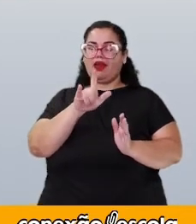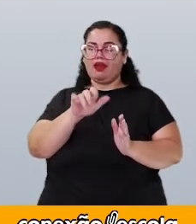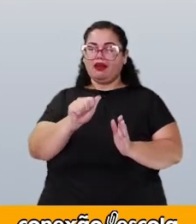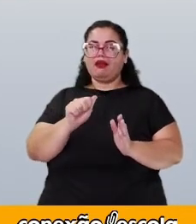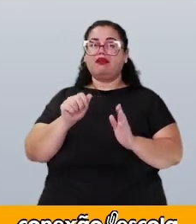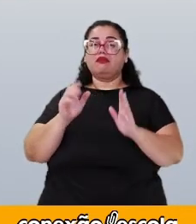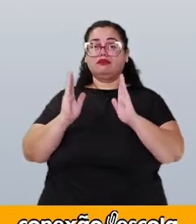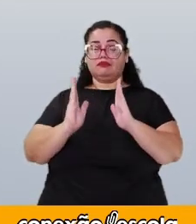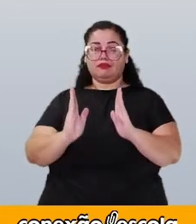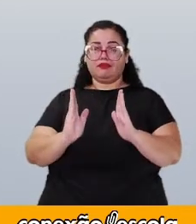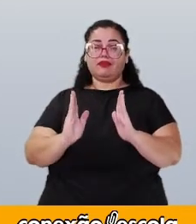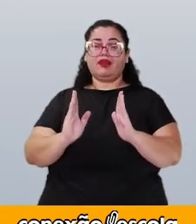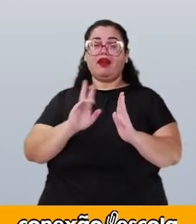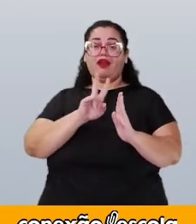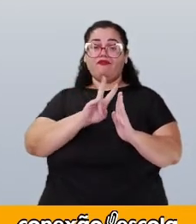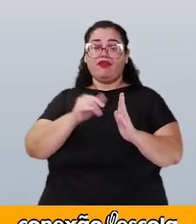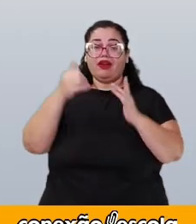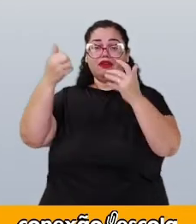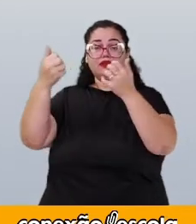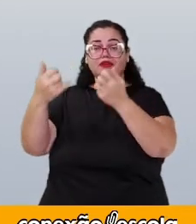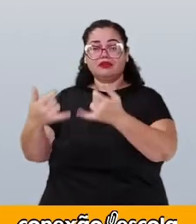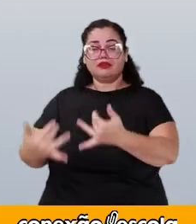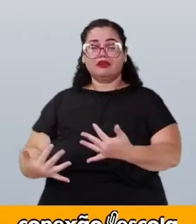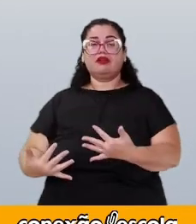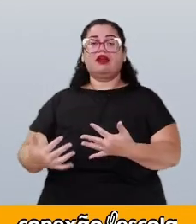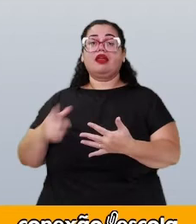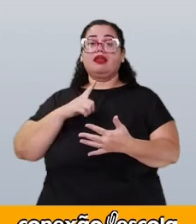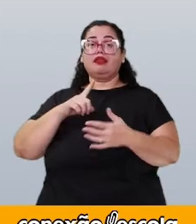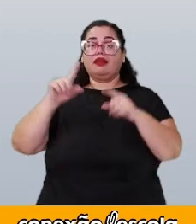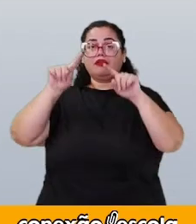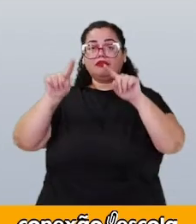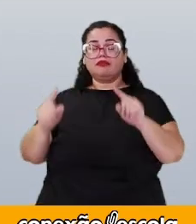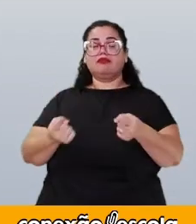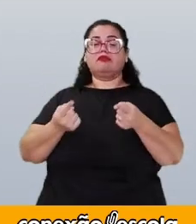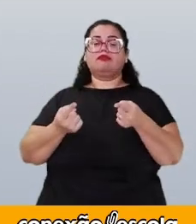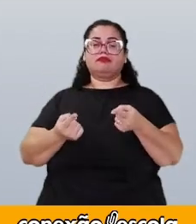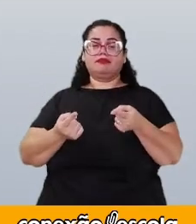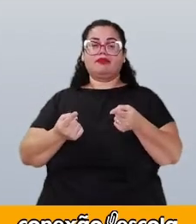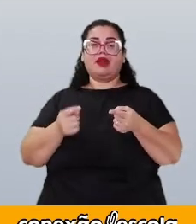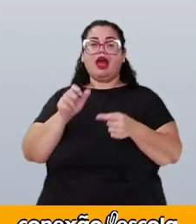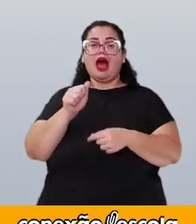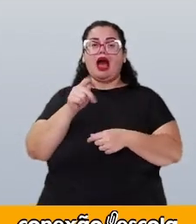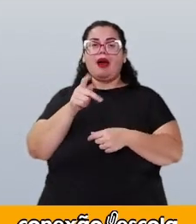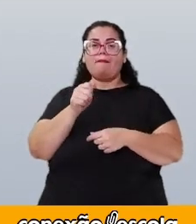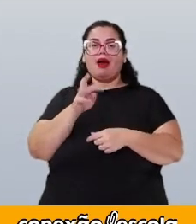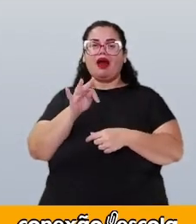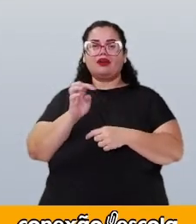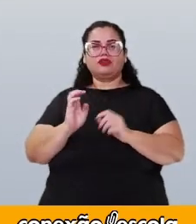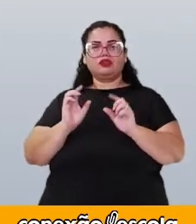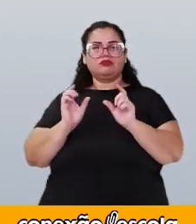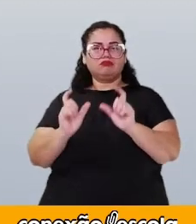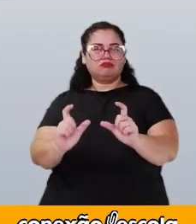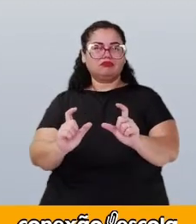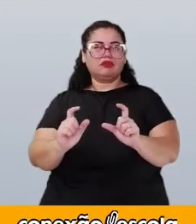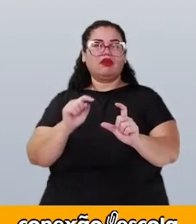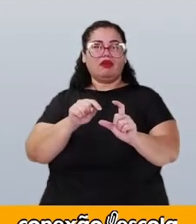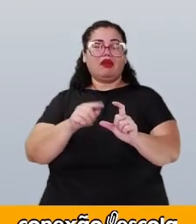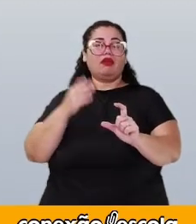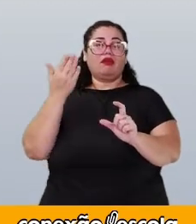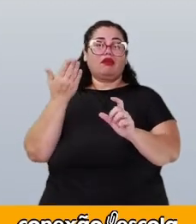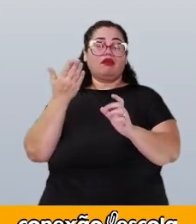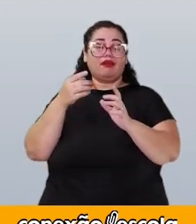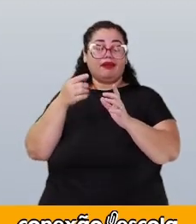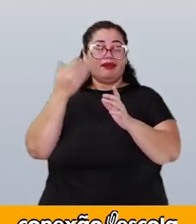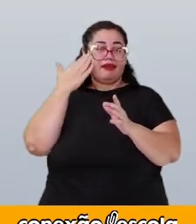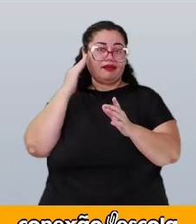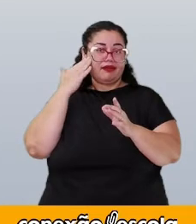e antes de iniciar sua fala, entre parênteses está escrito à parte. Ou seja, quer dizer que